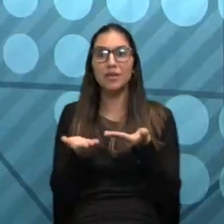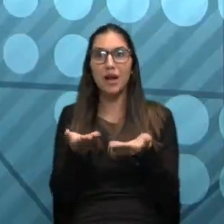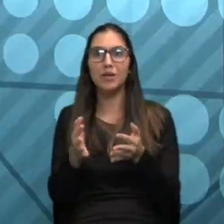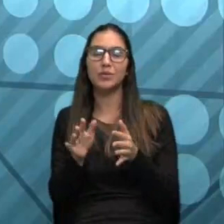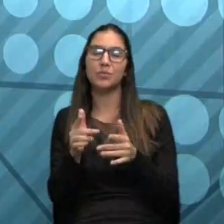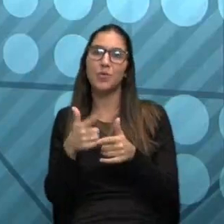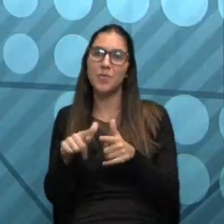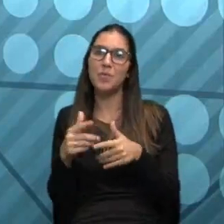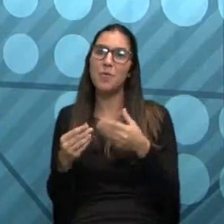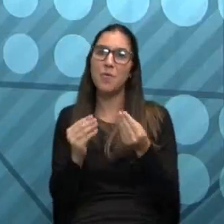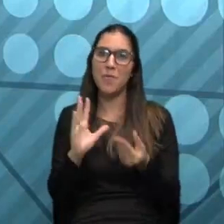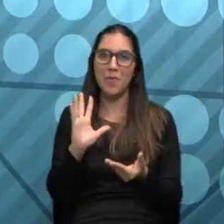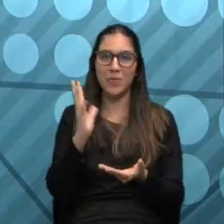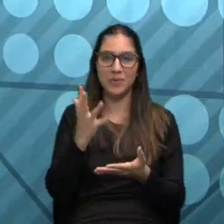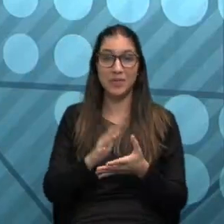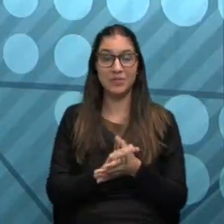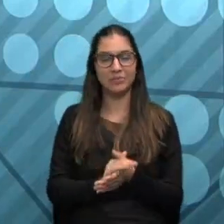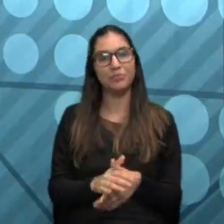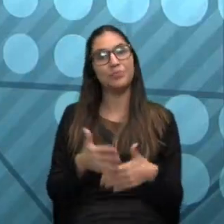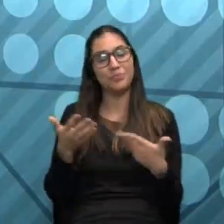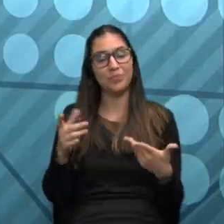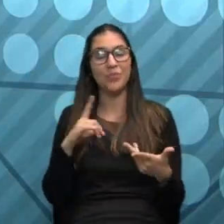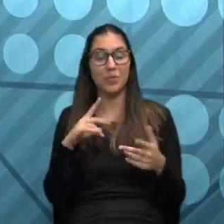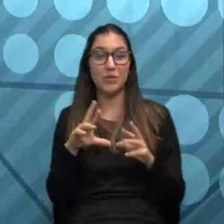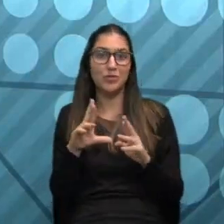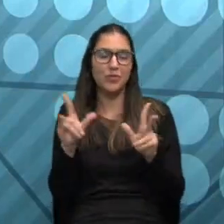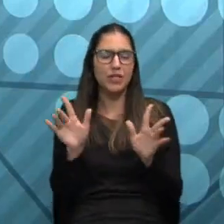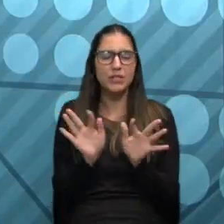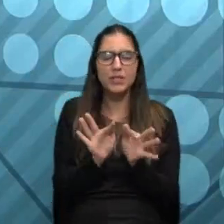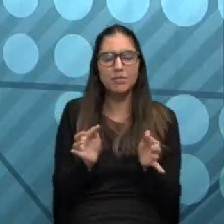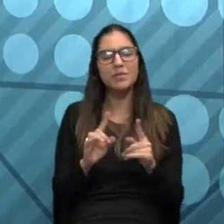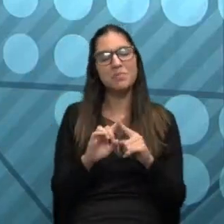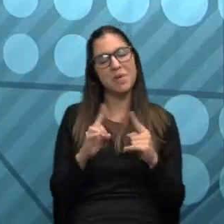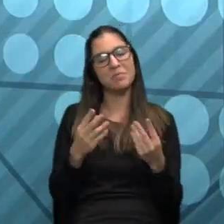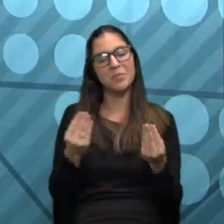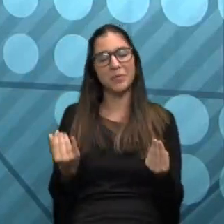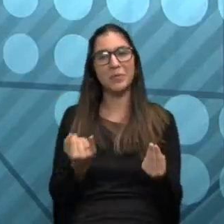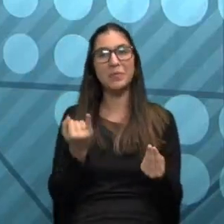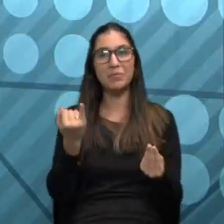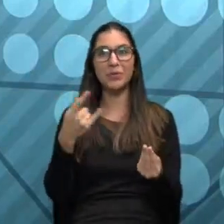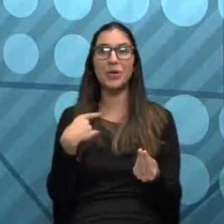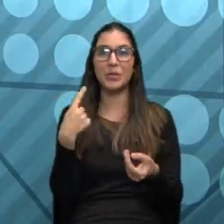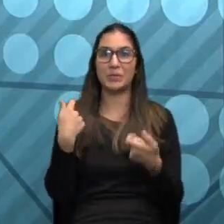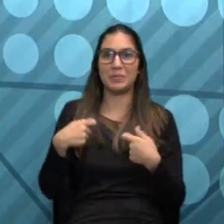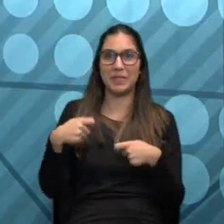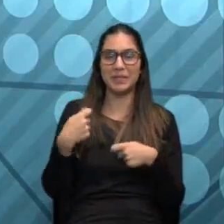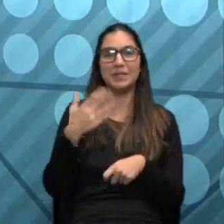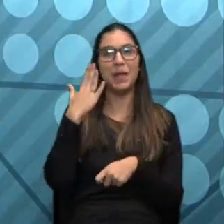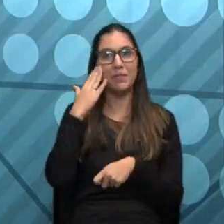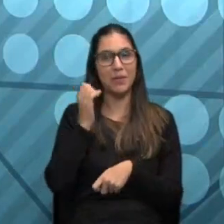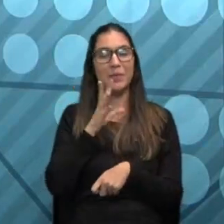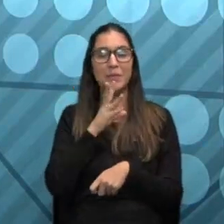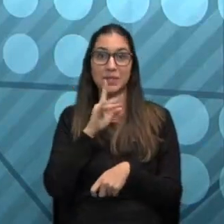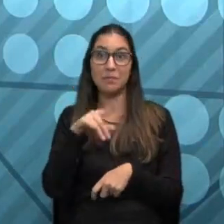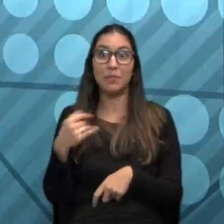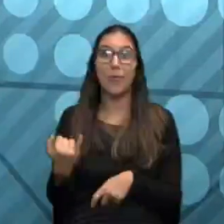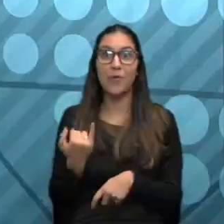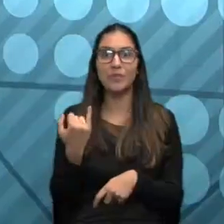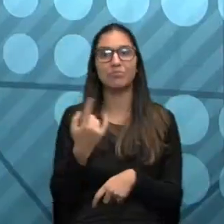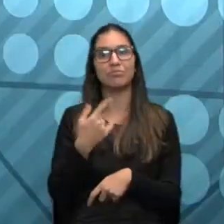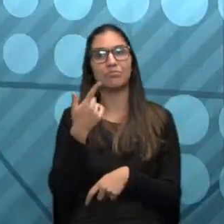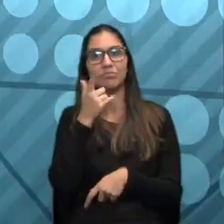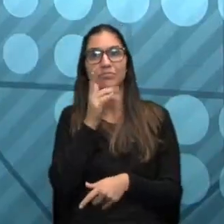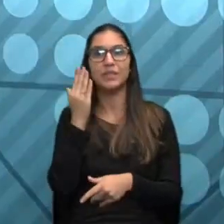como ele acontece. Então, é uma diferença sutil, porém importante, que a gente precisa saber, que ela é fundamental para a gente